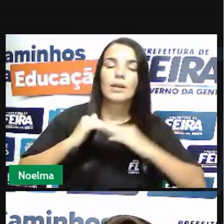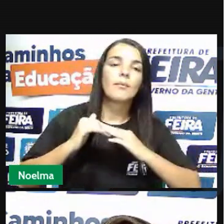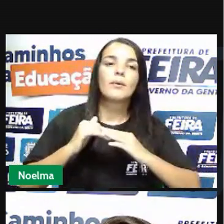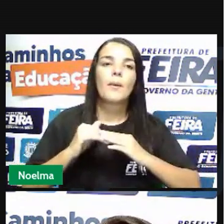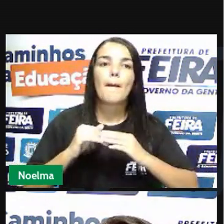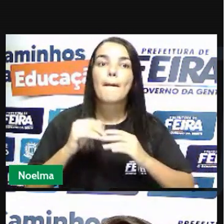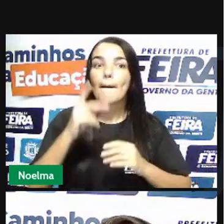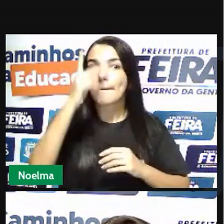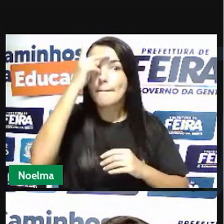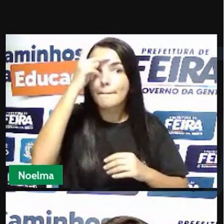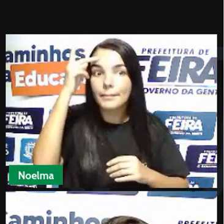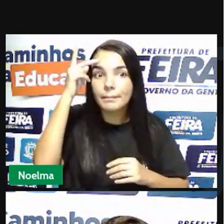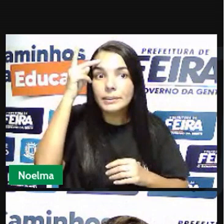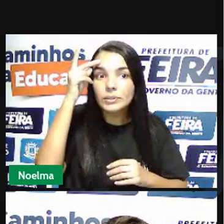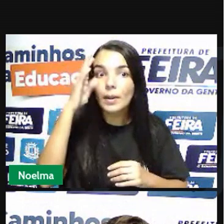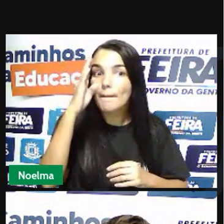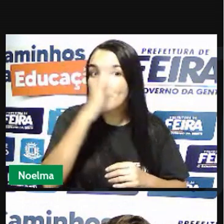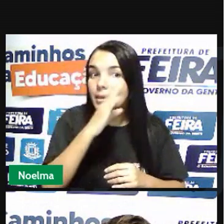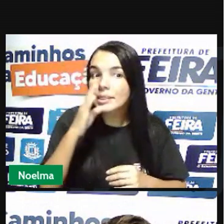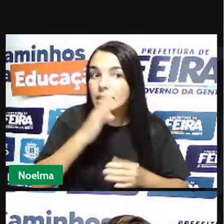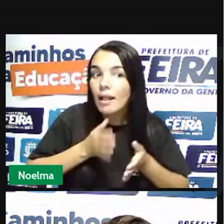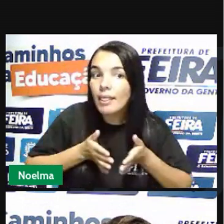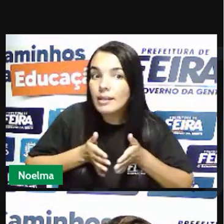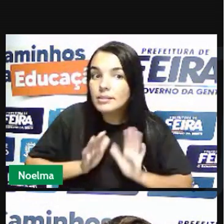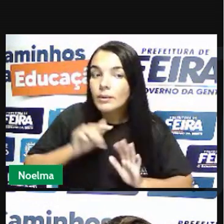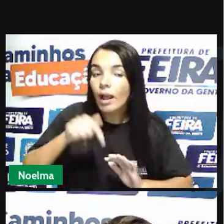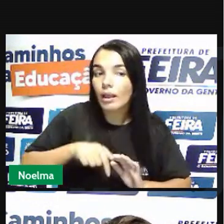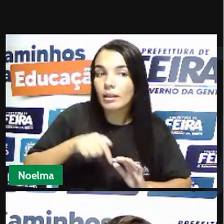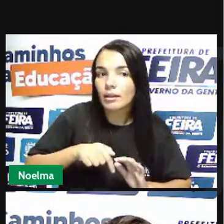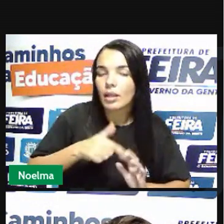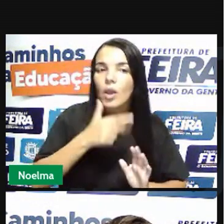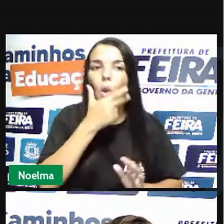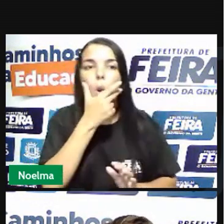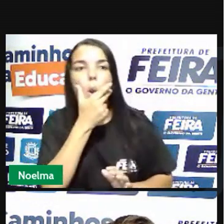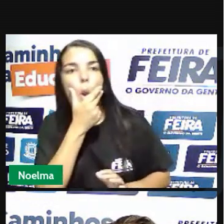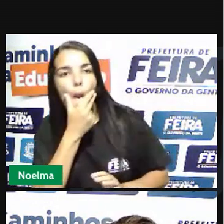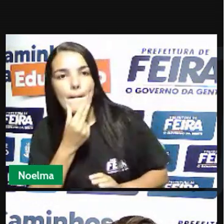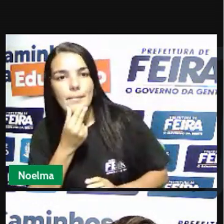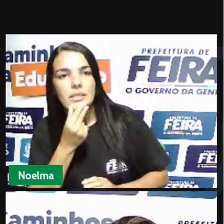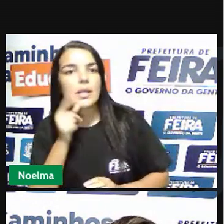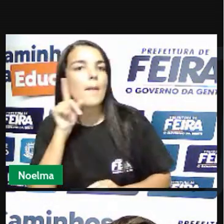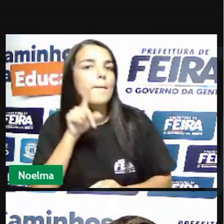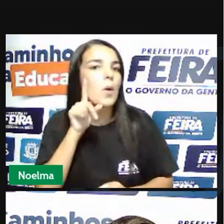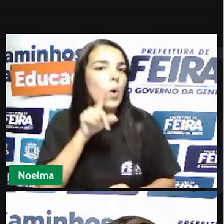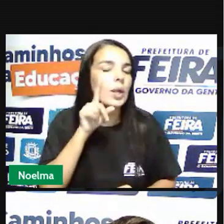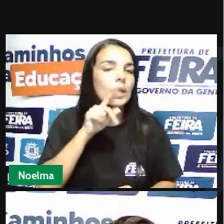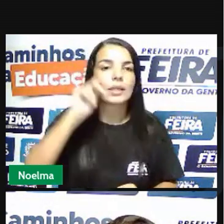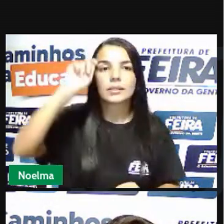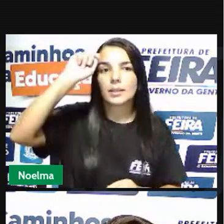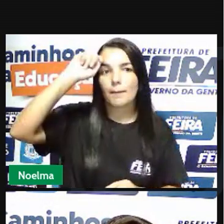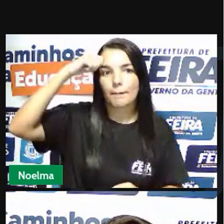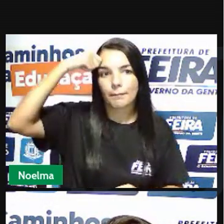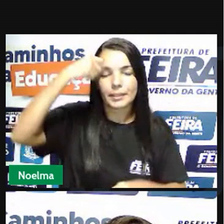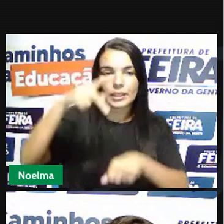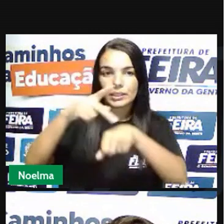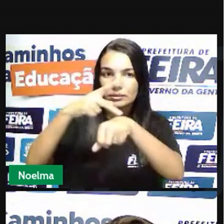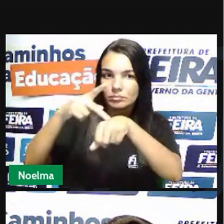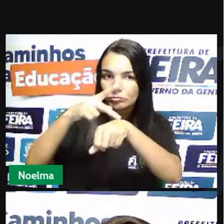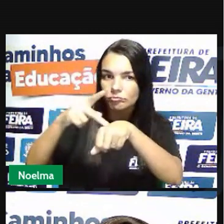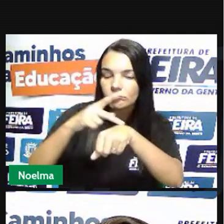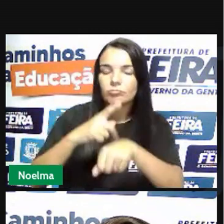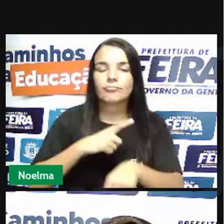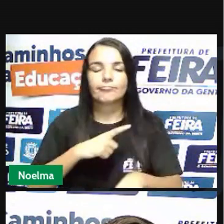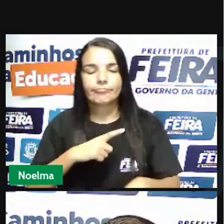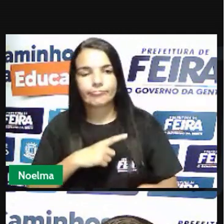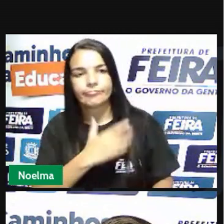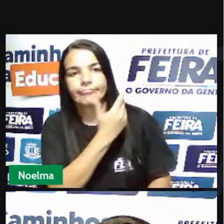brasileiros brancos, não os portugueses, tá, gente? Negros e pardos sofriam aí com uma sociedade racista. Até hoje a gente tem